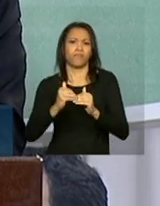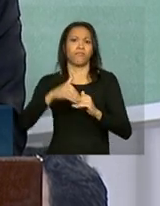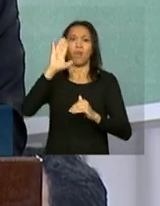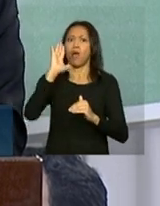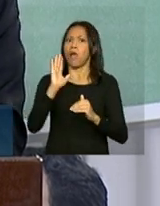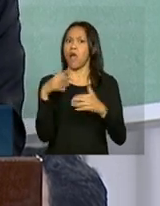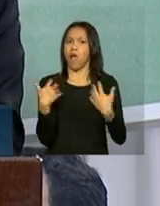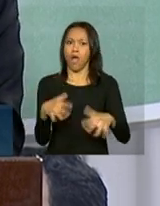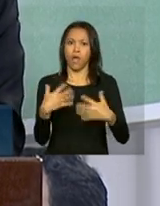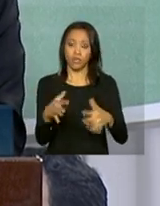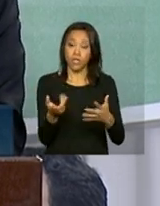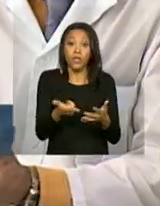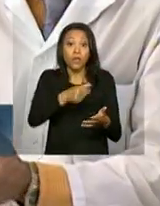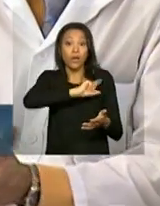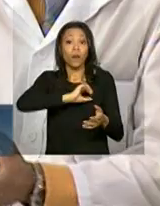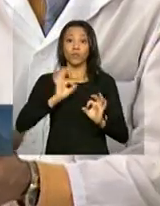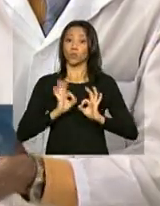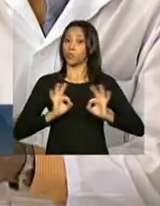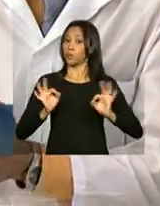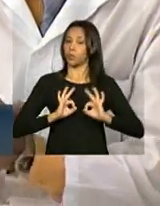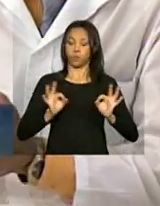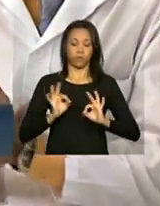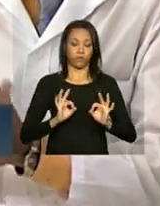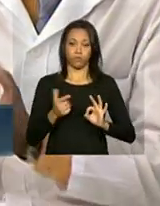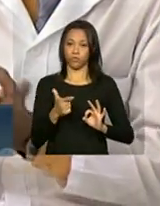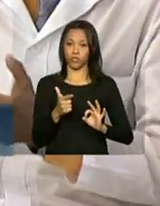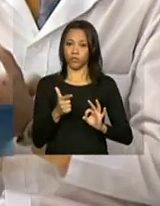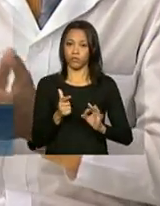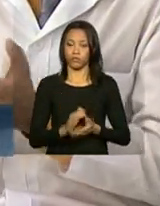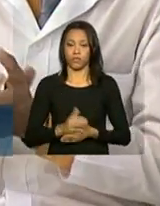médico que não aconteciam nesses bairros.